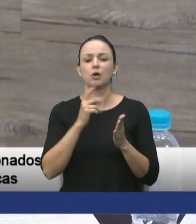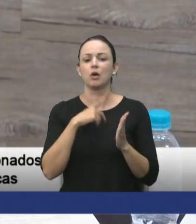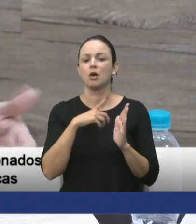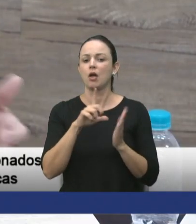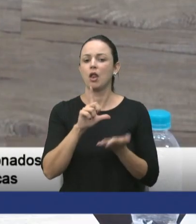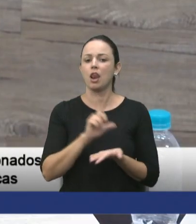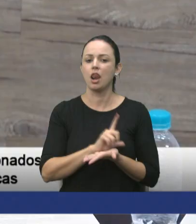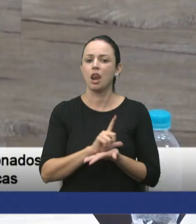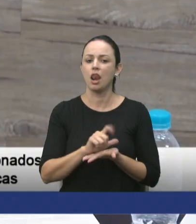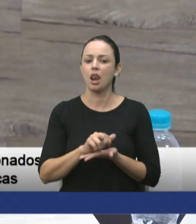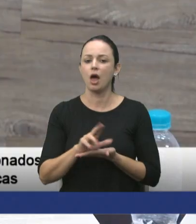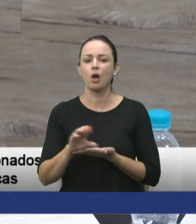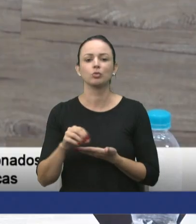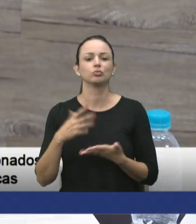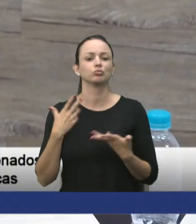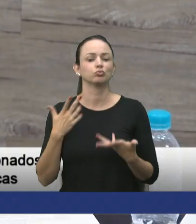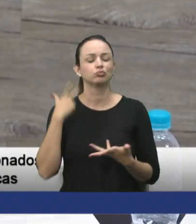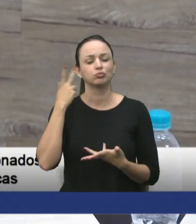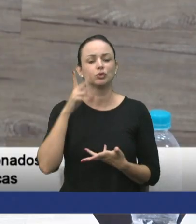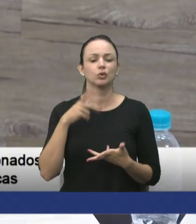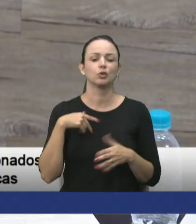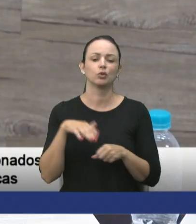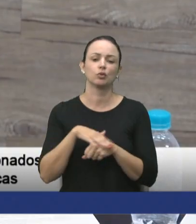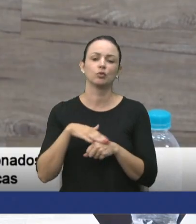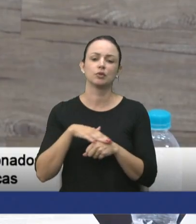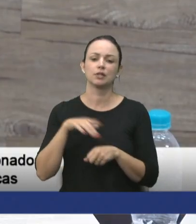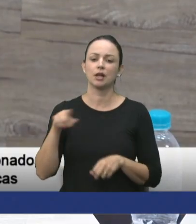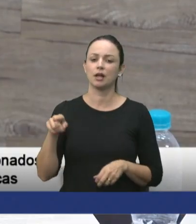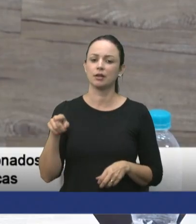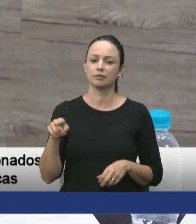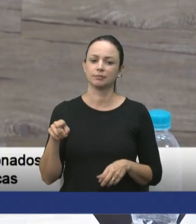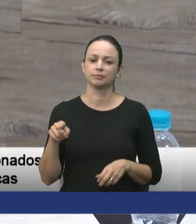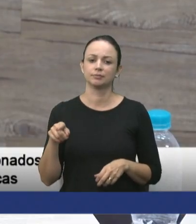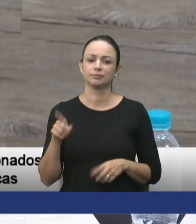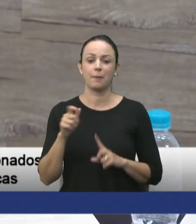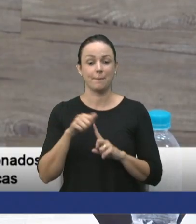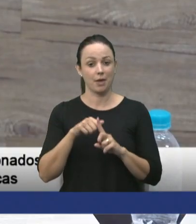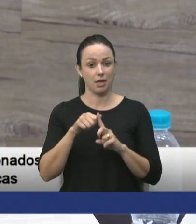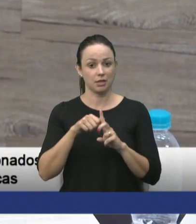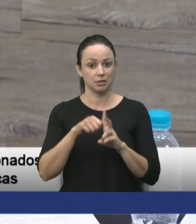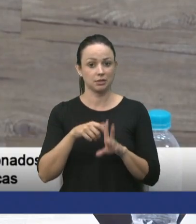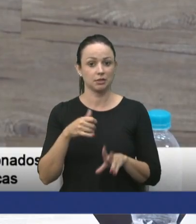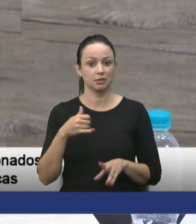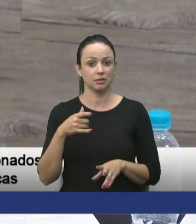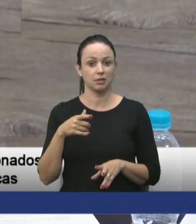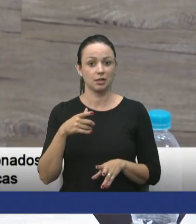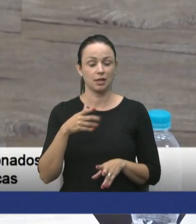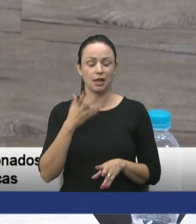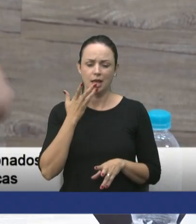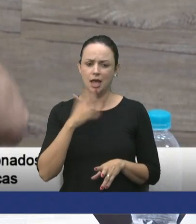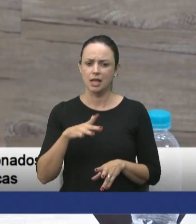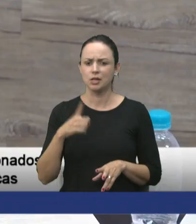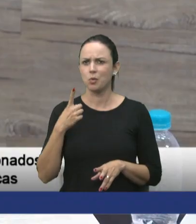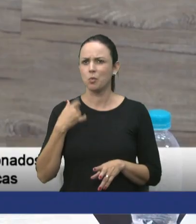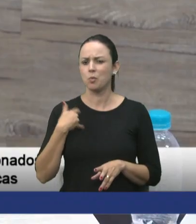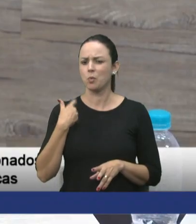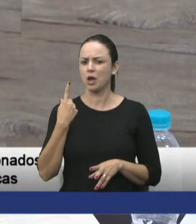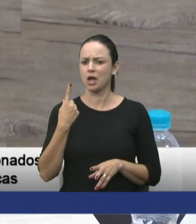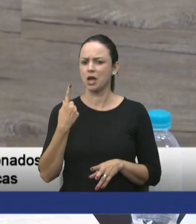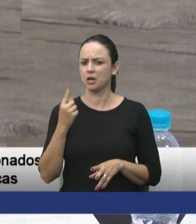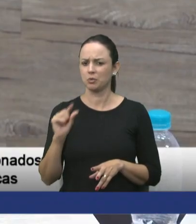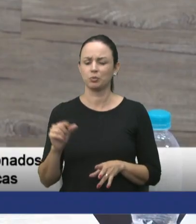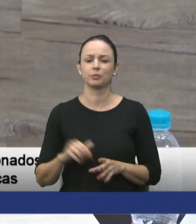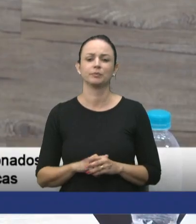tenho que laudar e tudo mais. Quando eu fui conversando com ela, meses, né? A criança tem 1 ano e pouquinho, né?